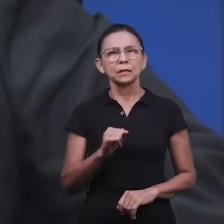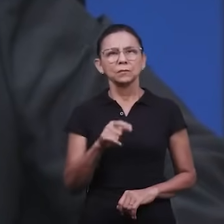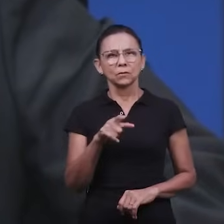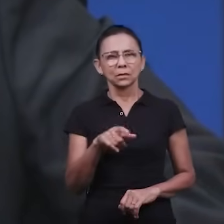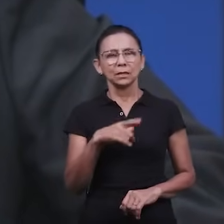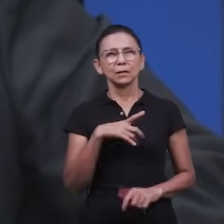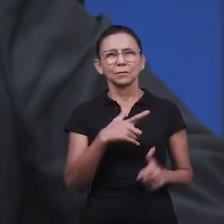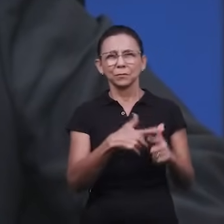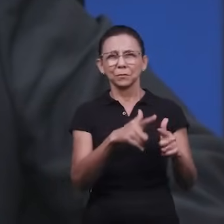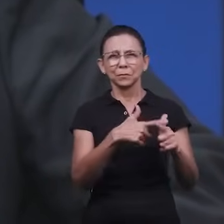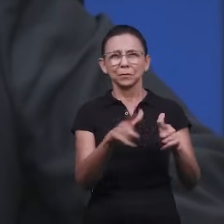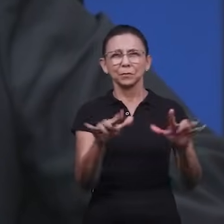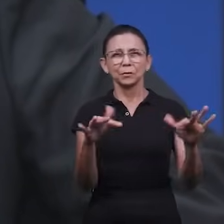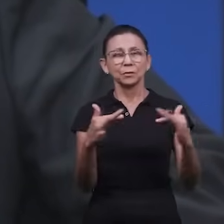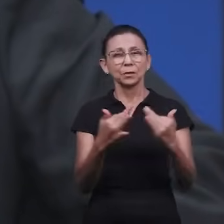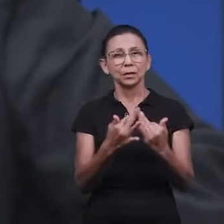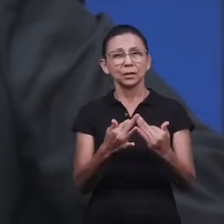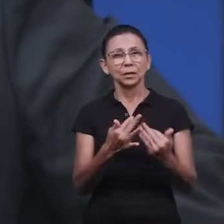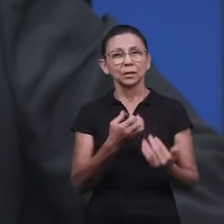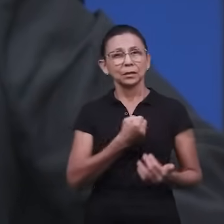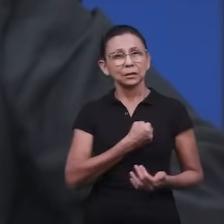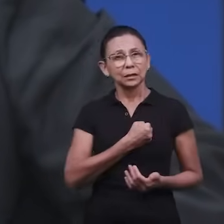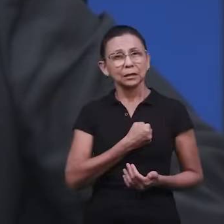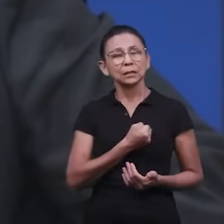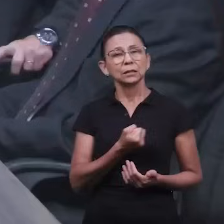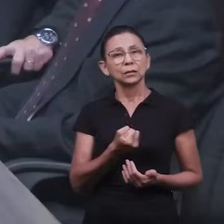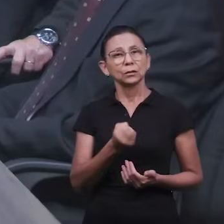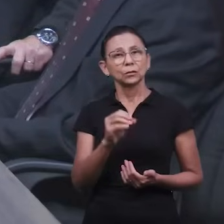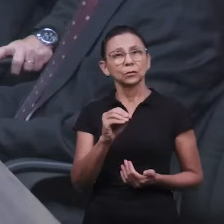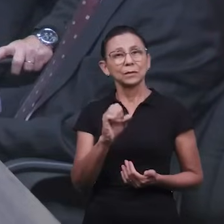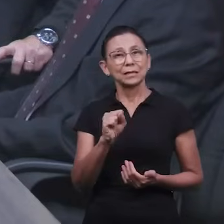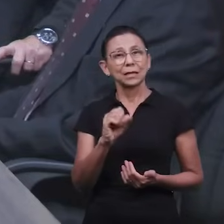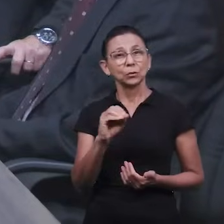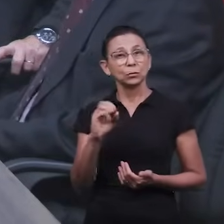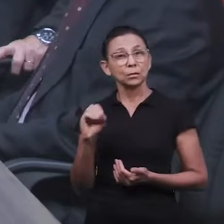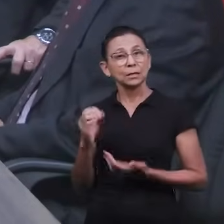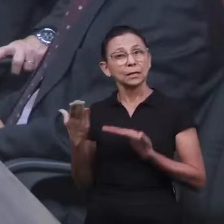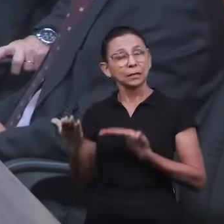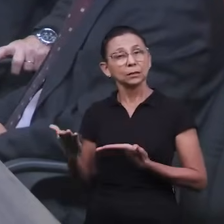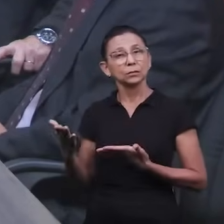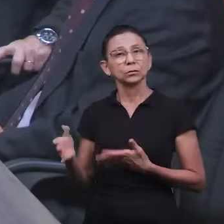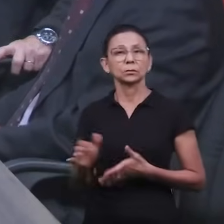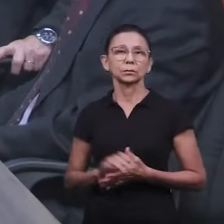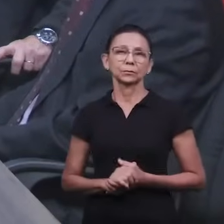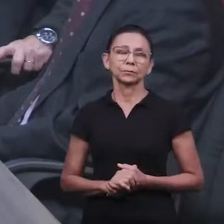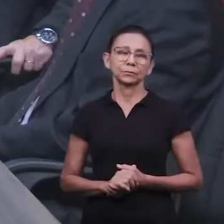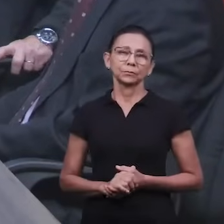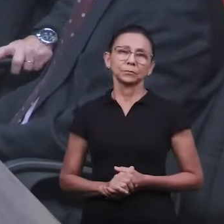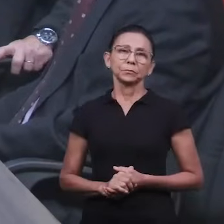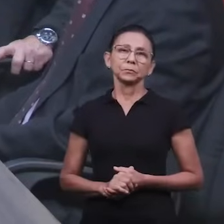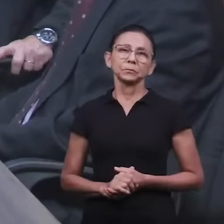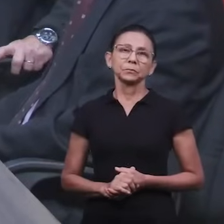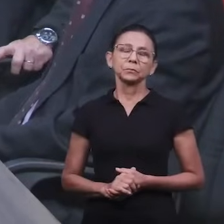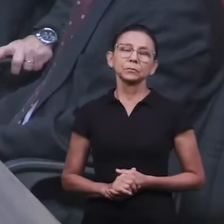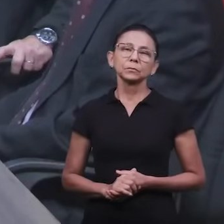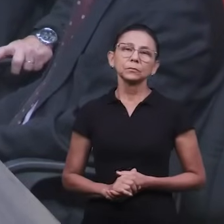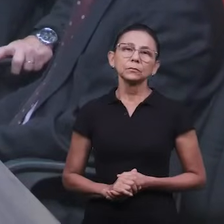algum problema familiar, ligue 0800, porque o 0800